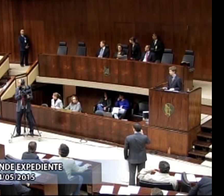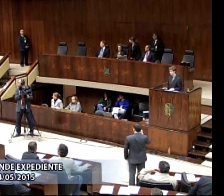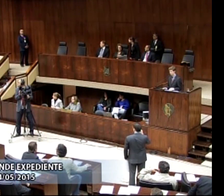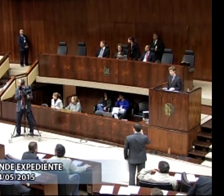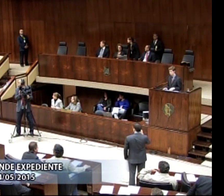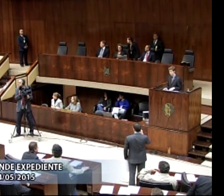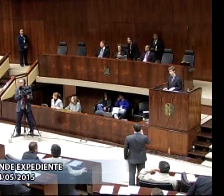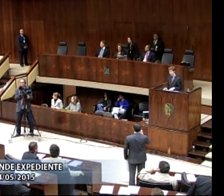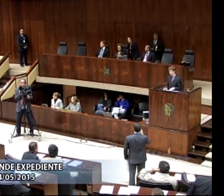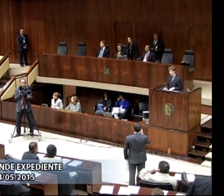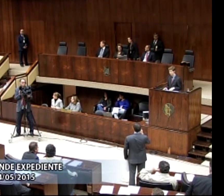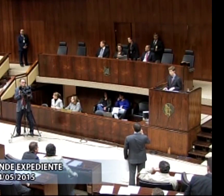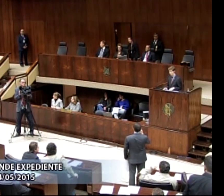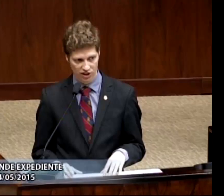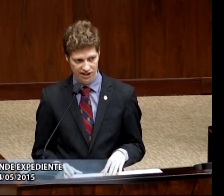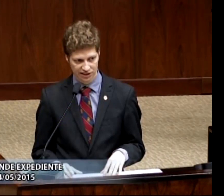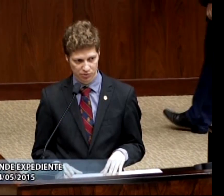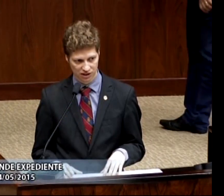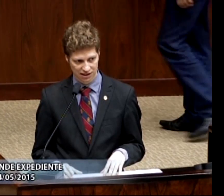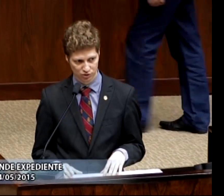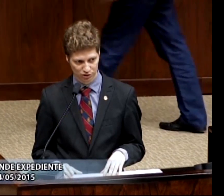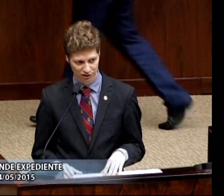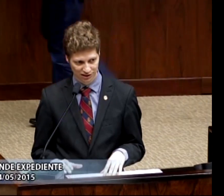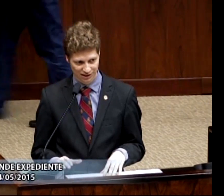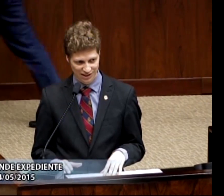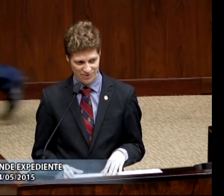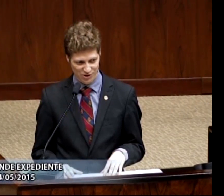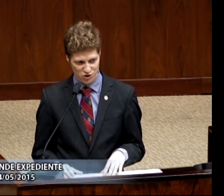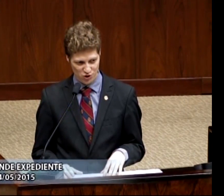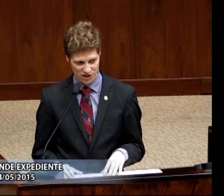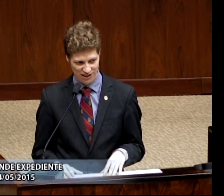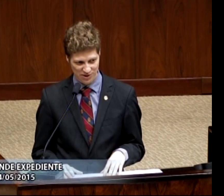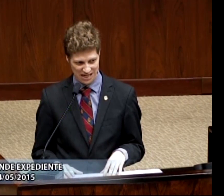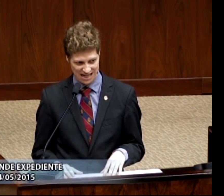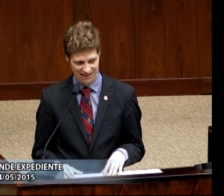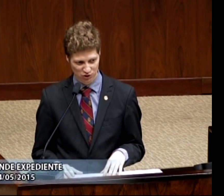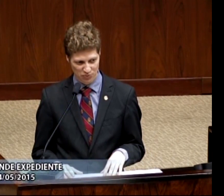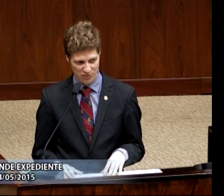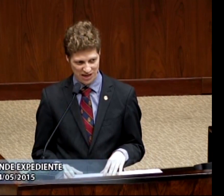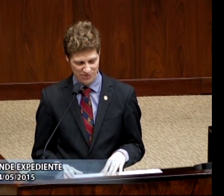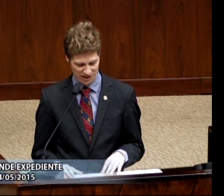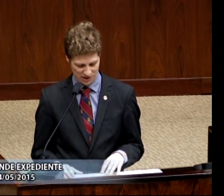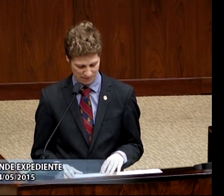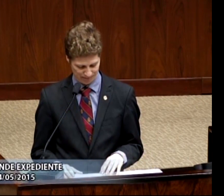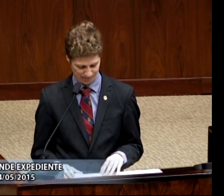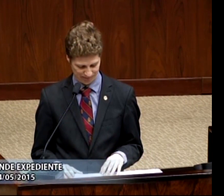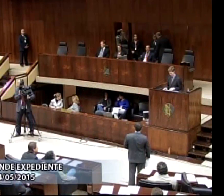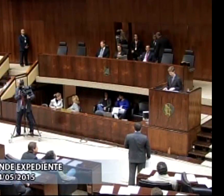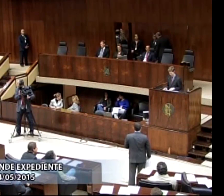passo passo a palavra ao meu colega Deputado Gabriel Souza da bancada do